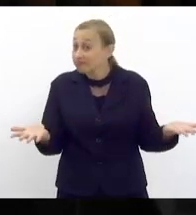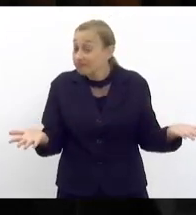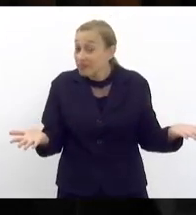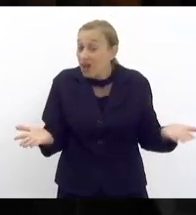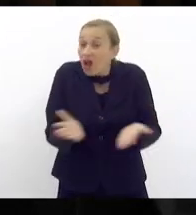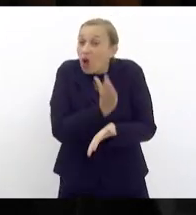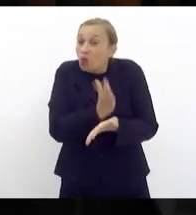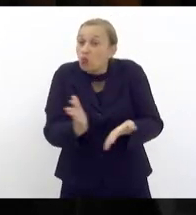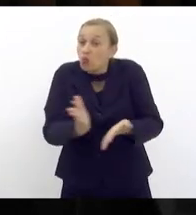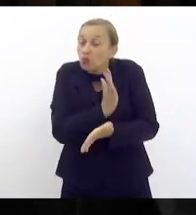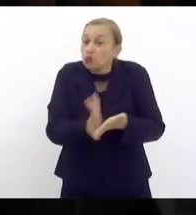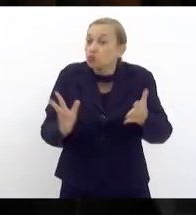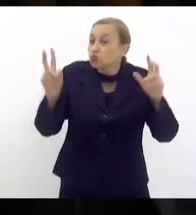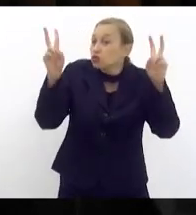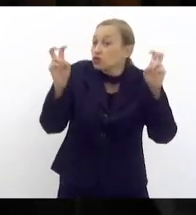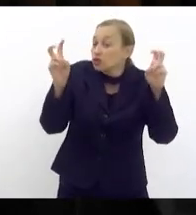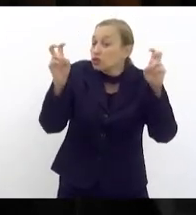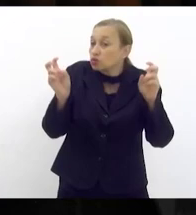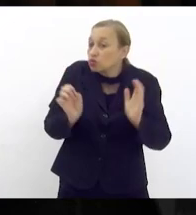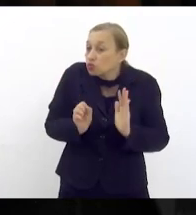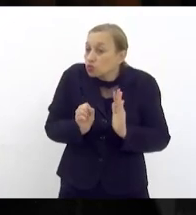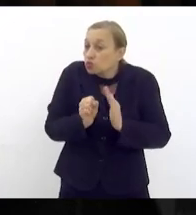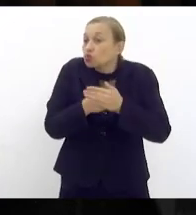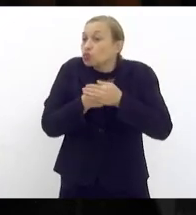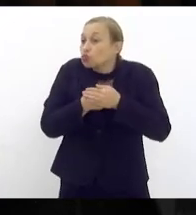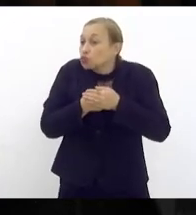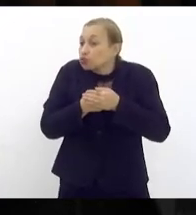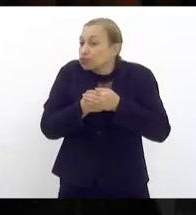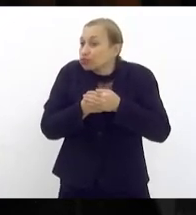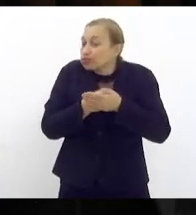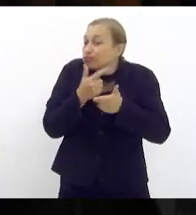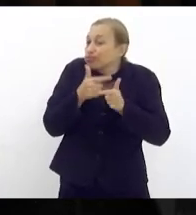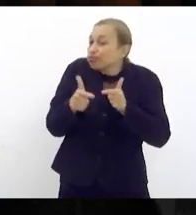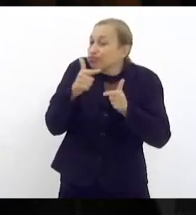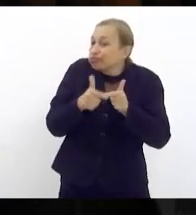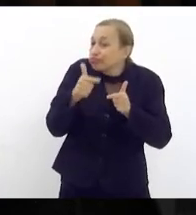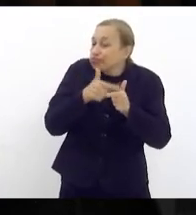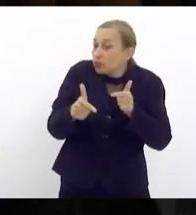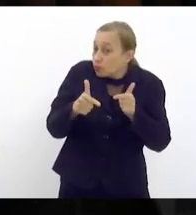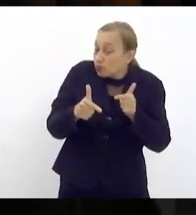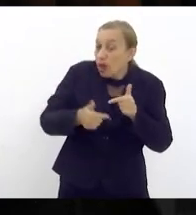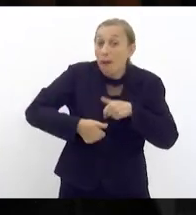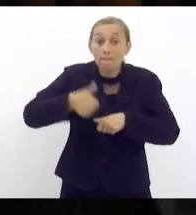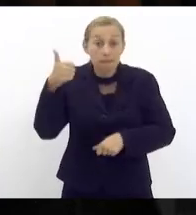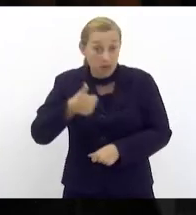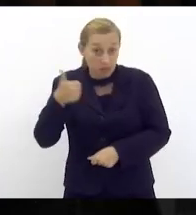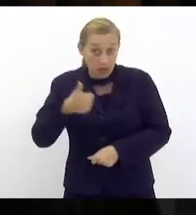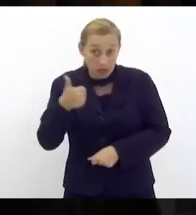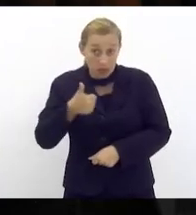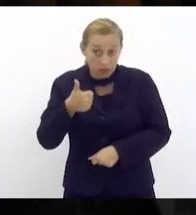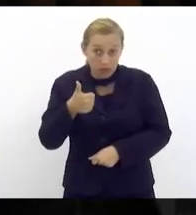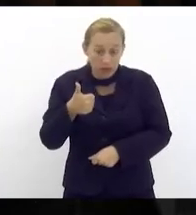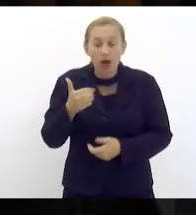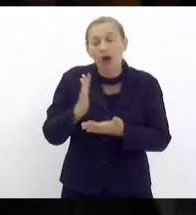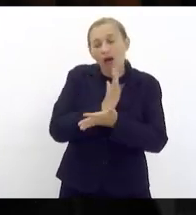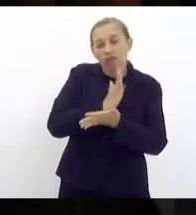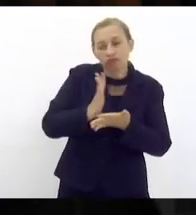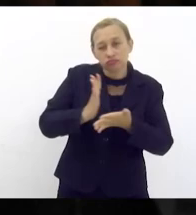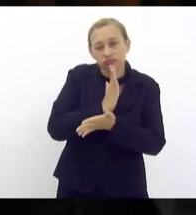algumas questões estão embutidas nesse problema primeiro que alguns